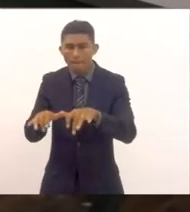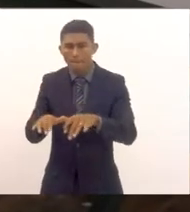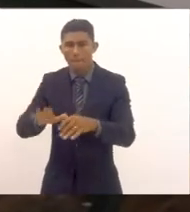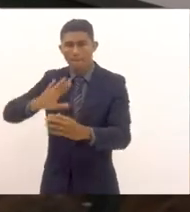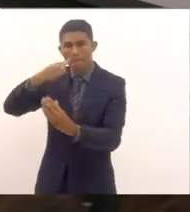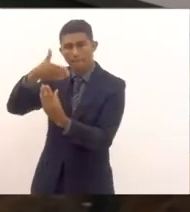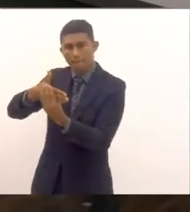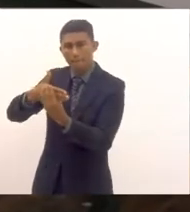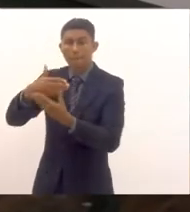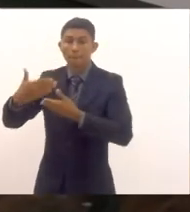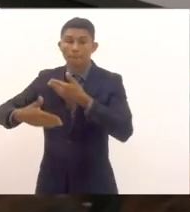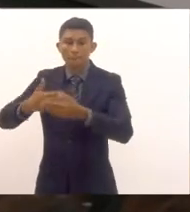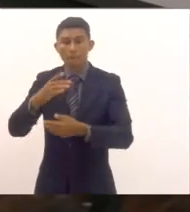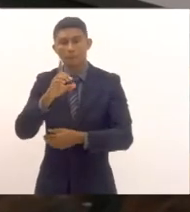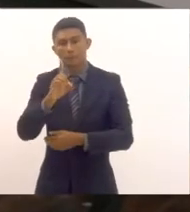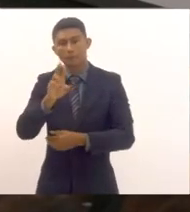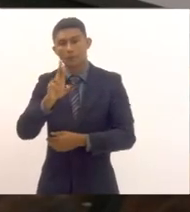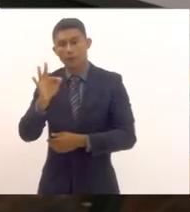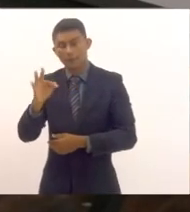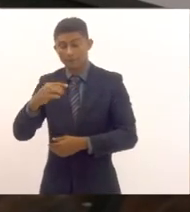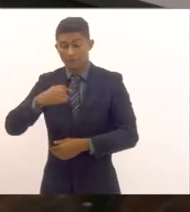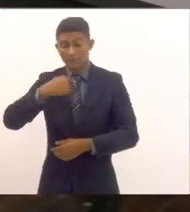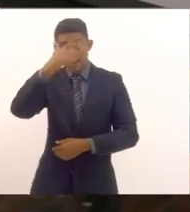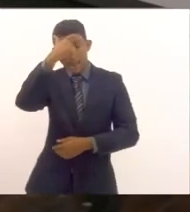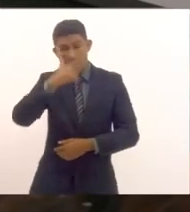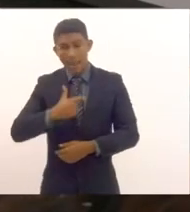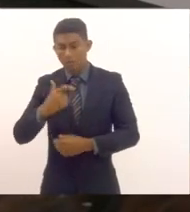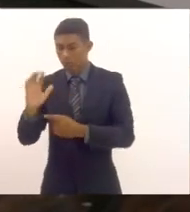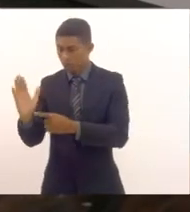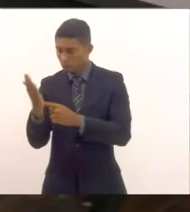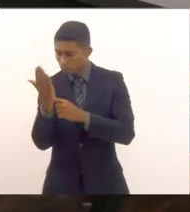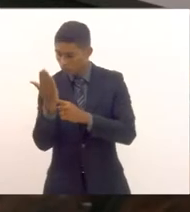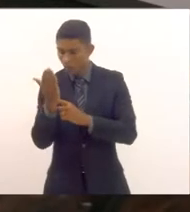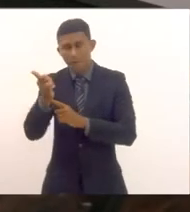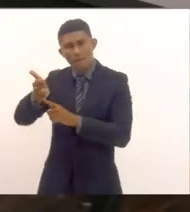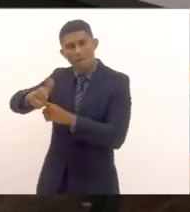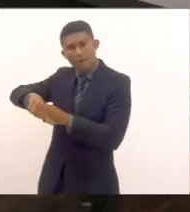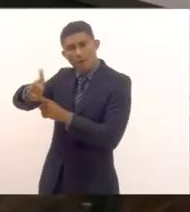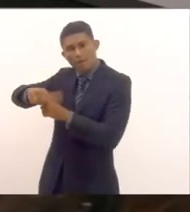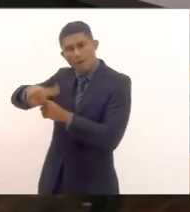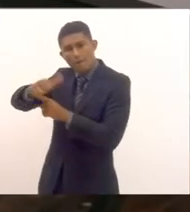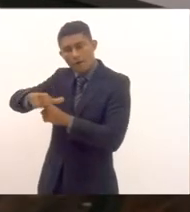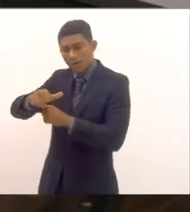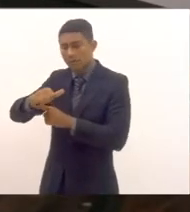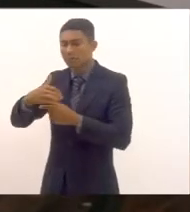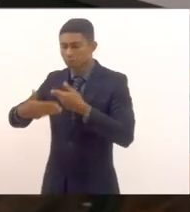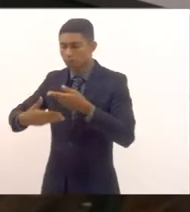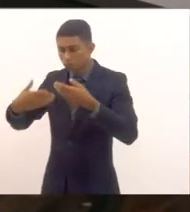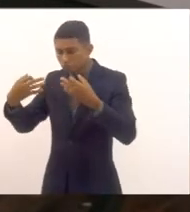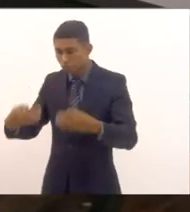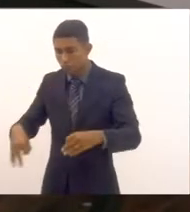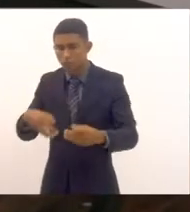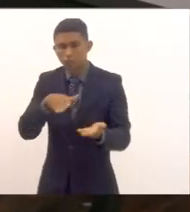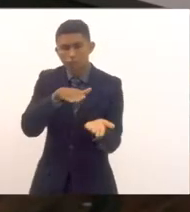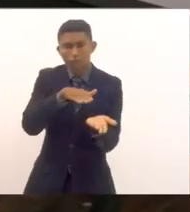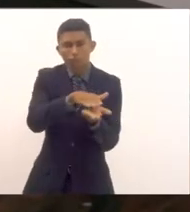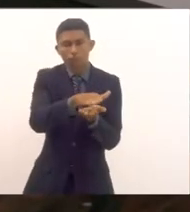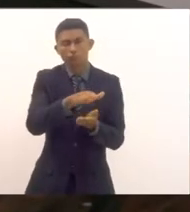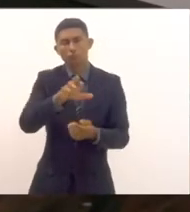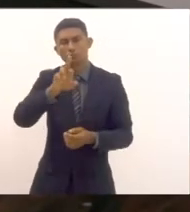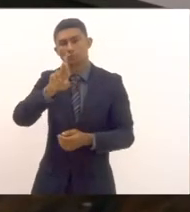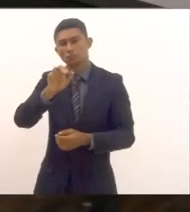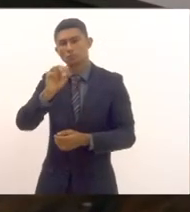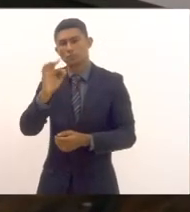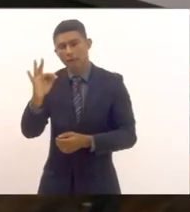vou avaliar a documentação toda e vou autorizar eles são do raf que também eletrônico pelos importante eu